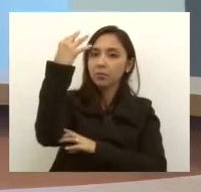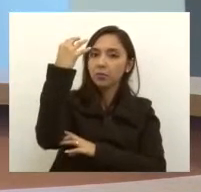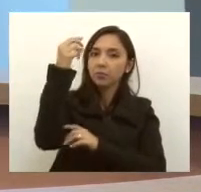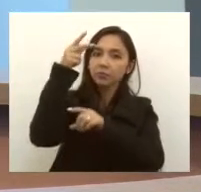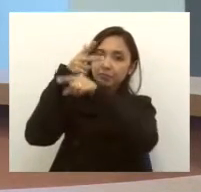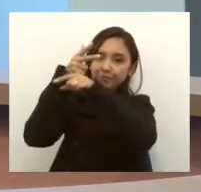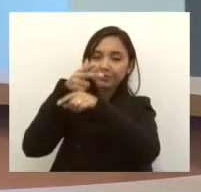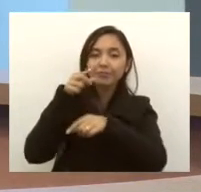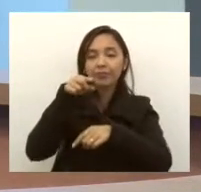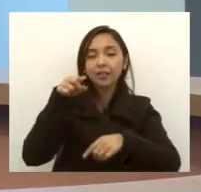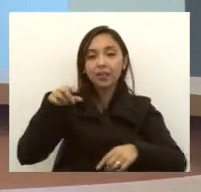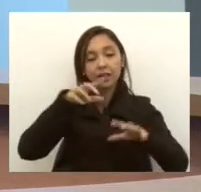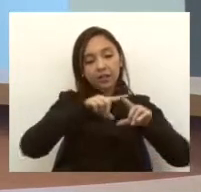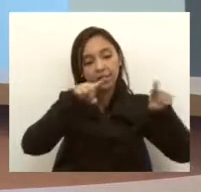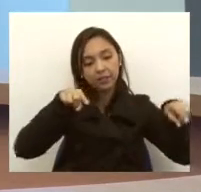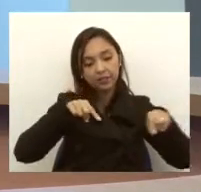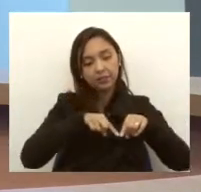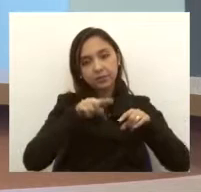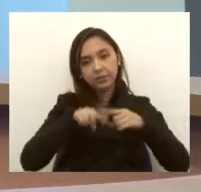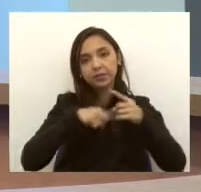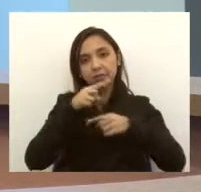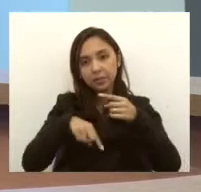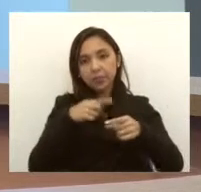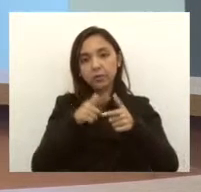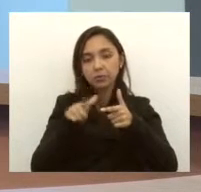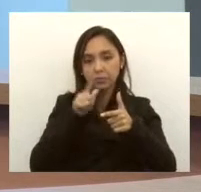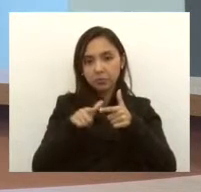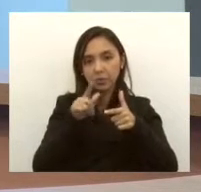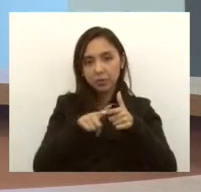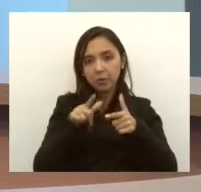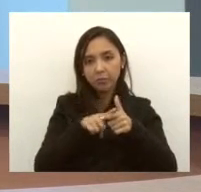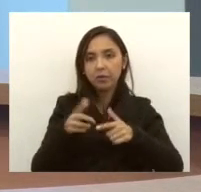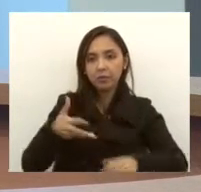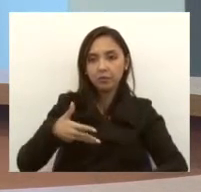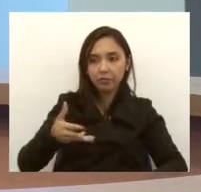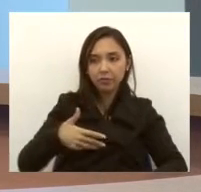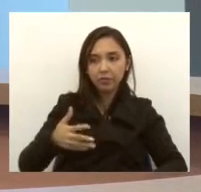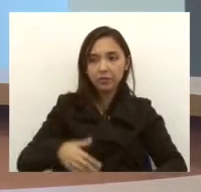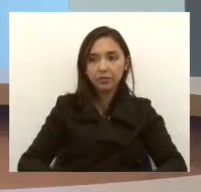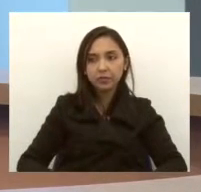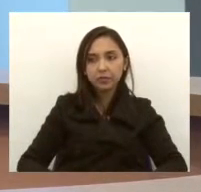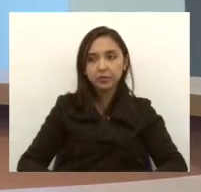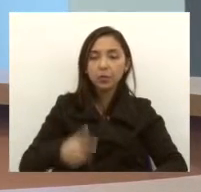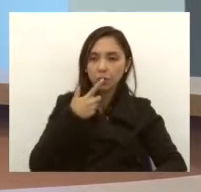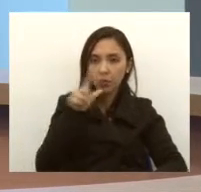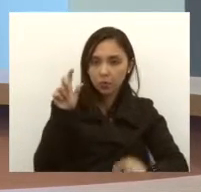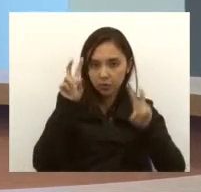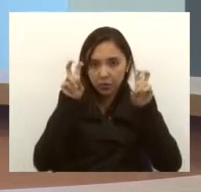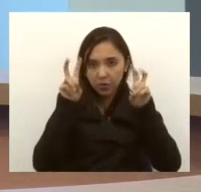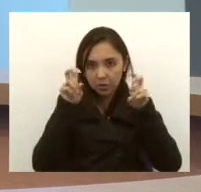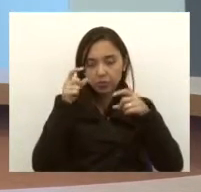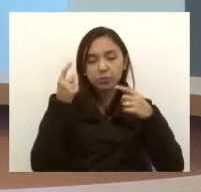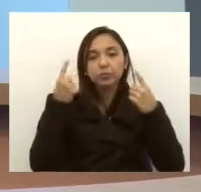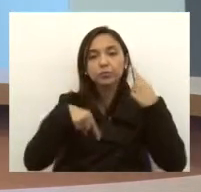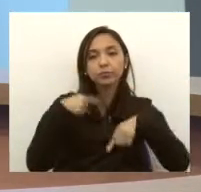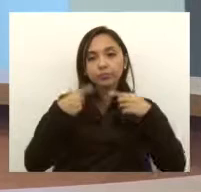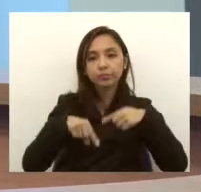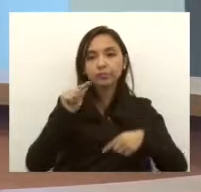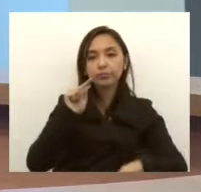fiquei sabendo, para aquela região, e acabando com esse grande problema de velocidade ali. Um outro assunto que eu queria discutir aqui